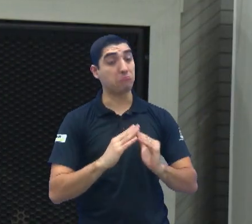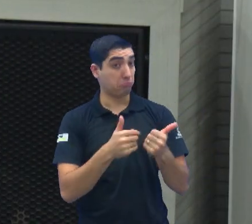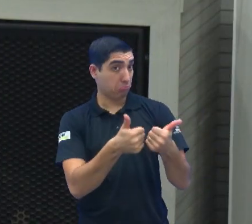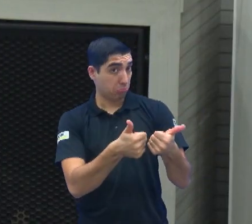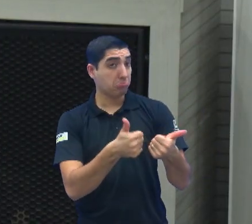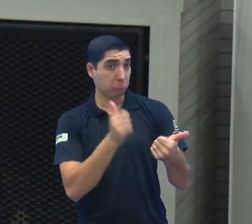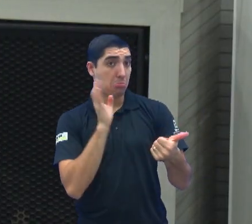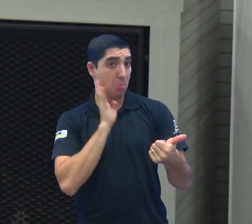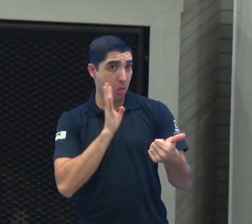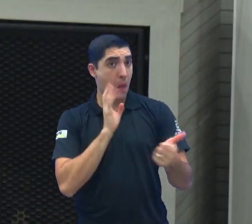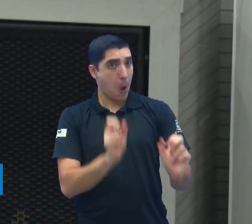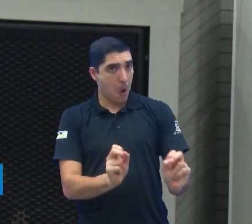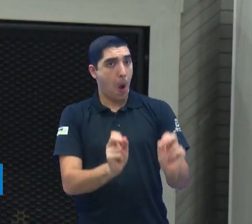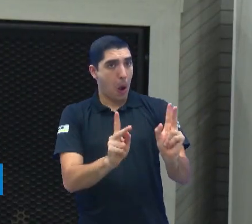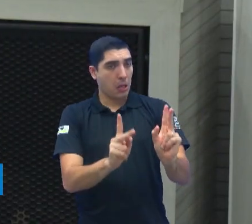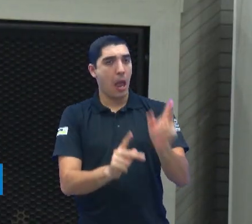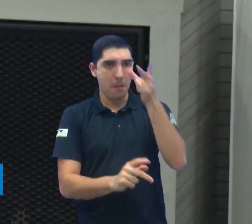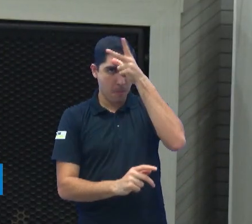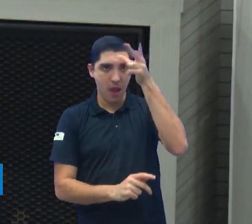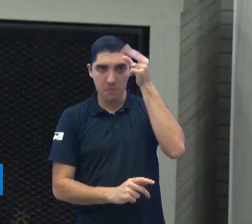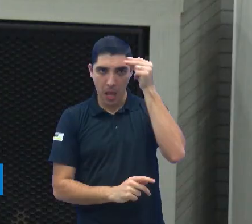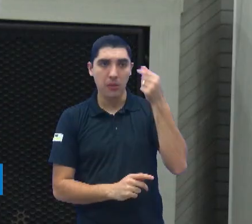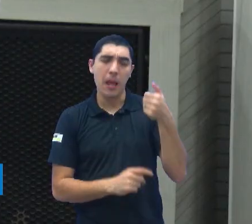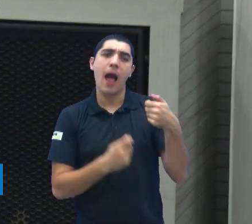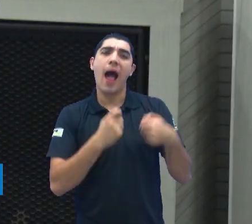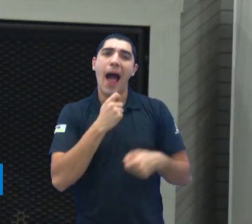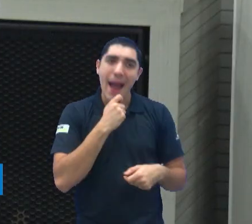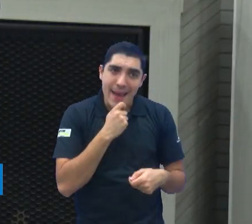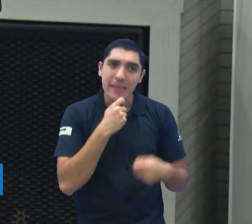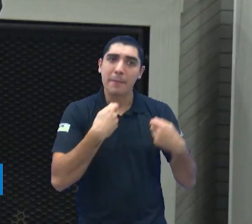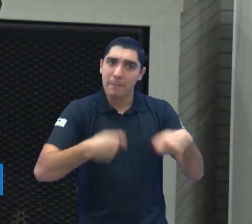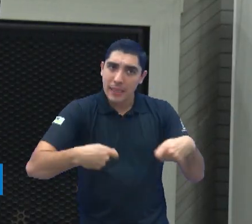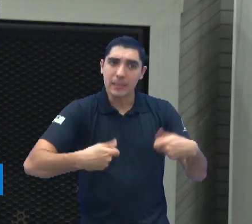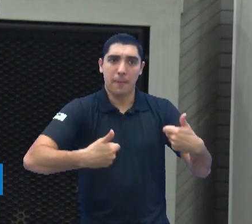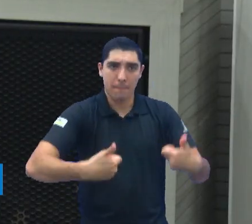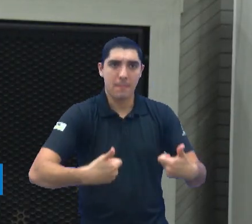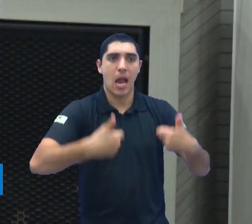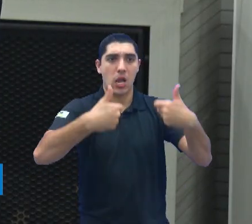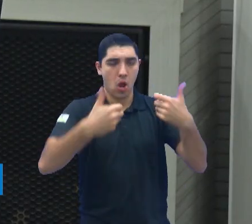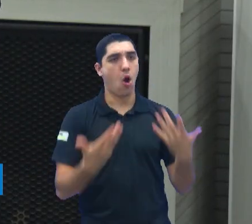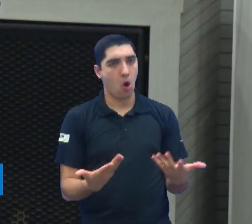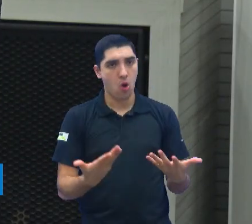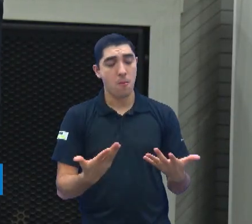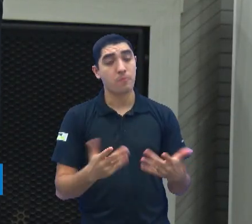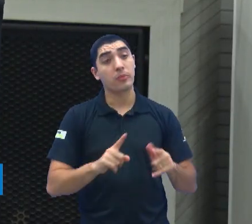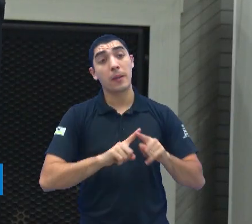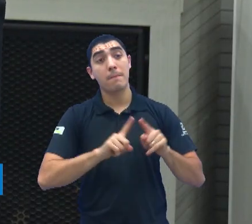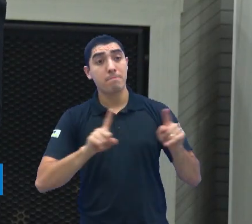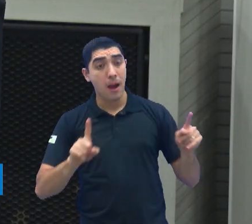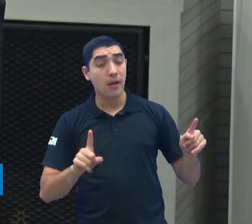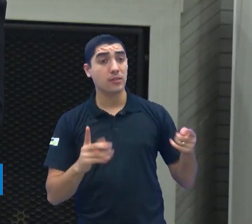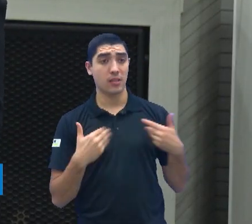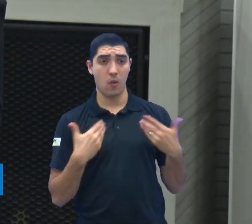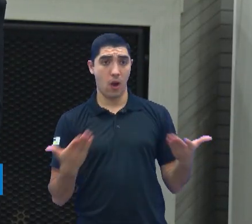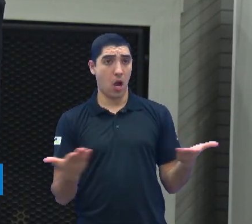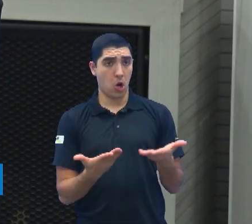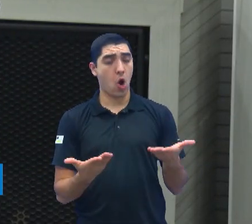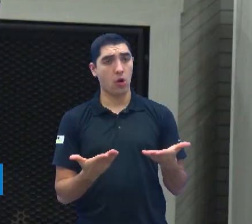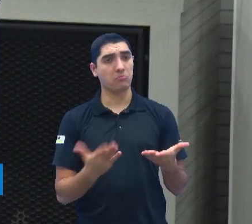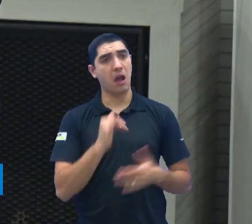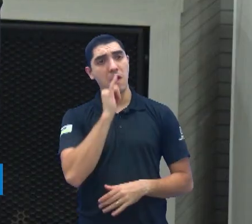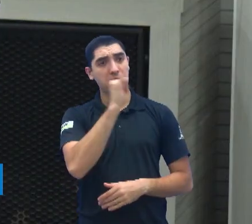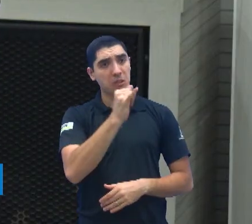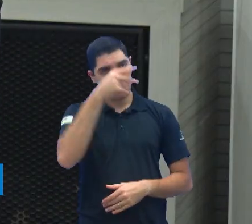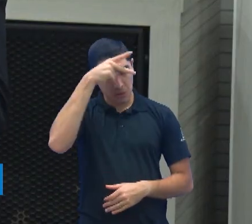importante. É lógico que precisa se remodelar e ir ajustando conforme a necessidade, mas eu quero aqui deixar os parabéns à Prefeitura,